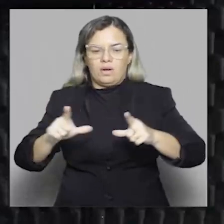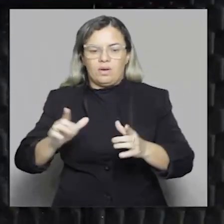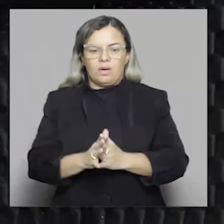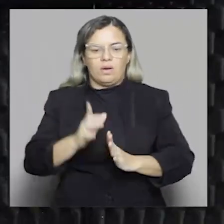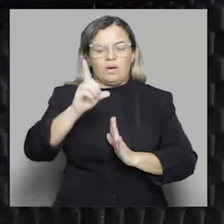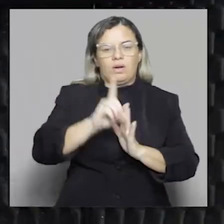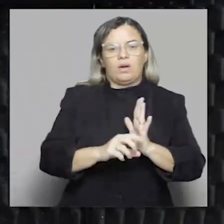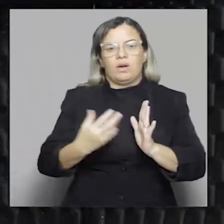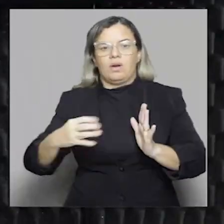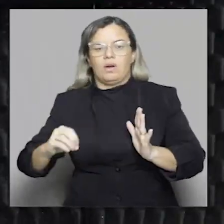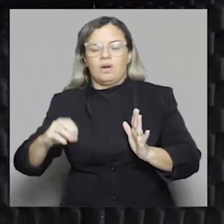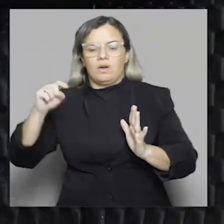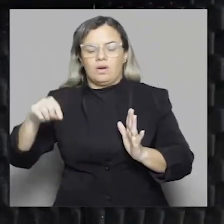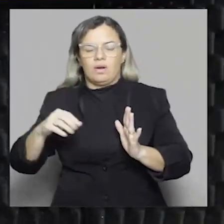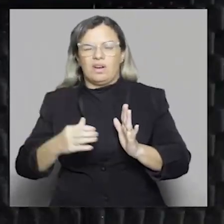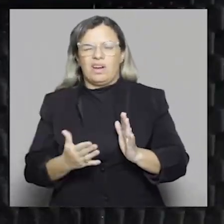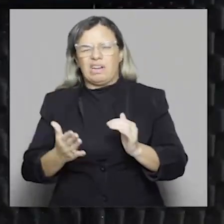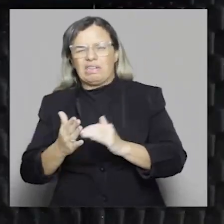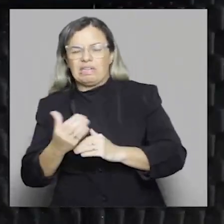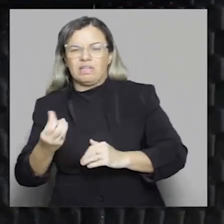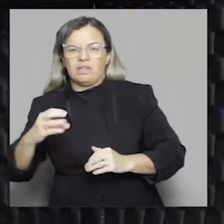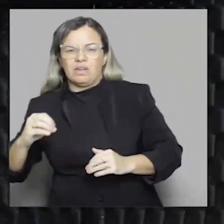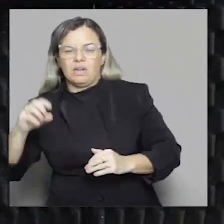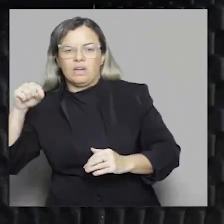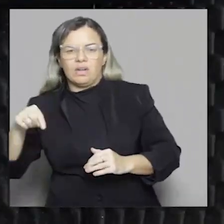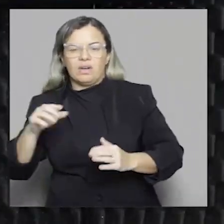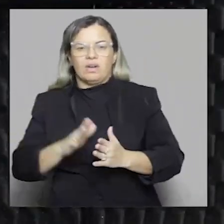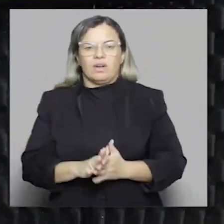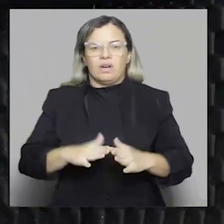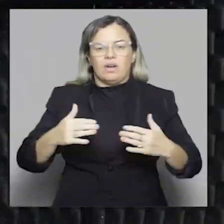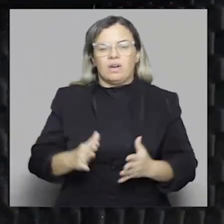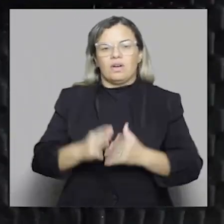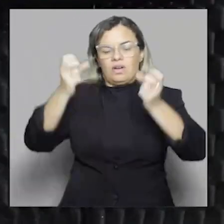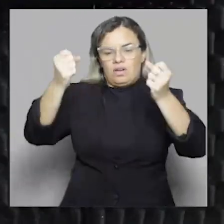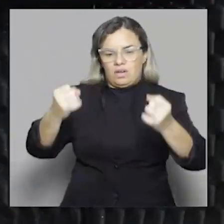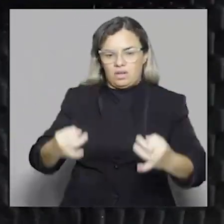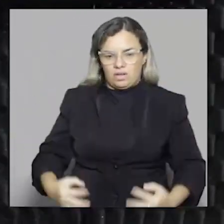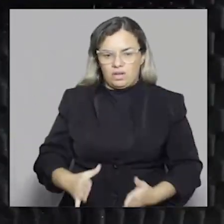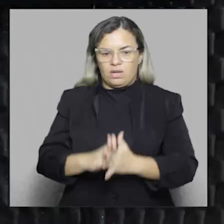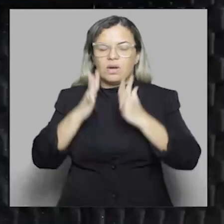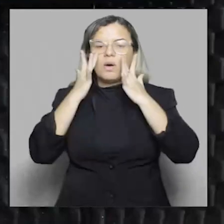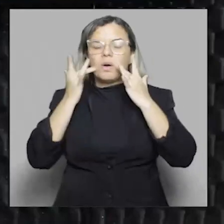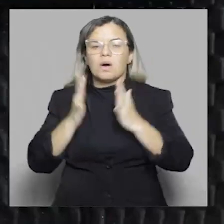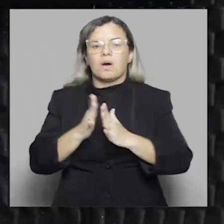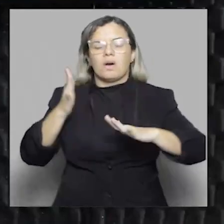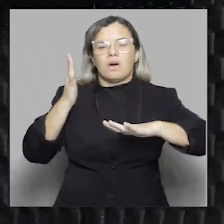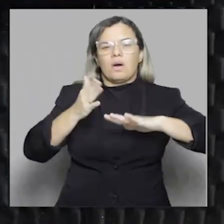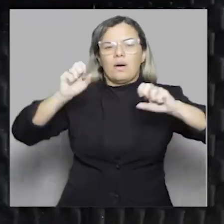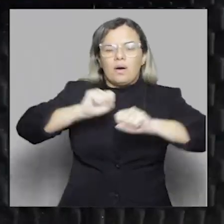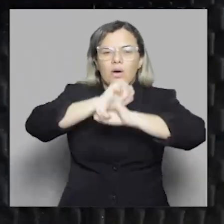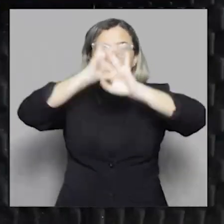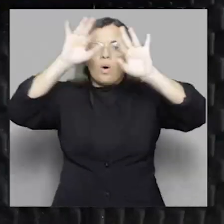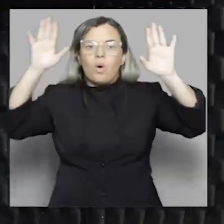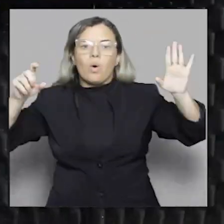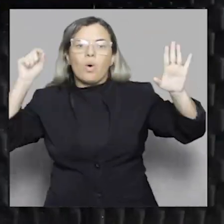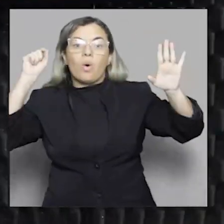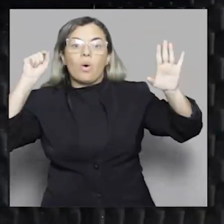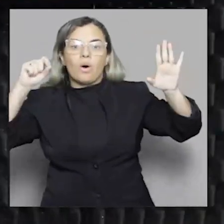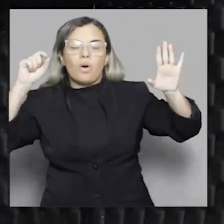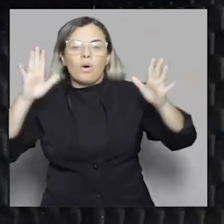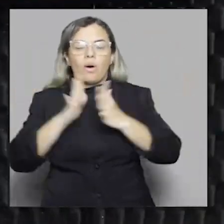de 50, década de 60, a gente fala da arte contemporânea. Para esclarecer, o que é arte